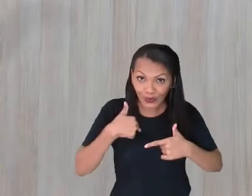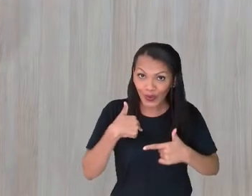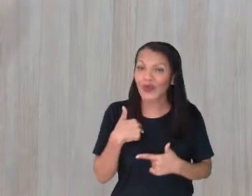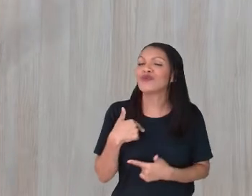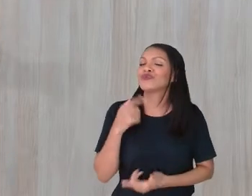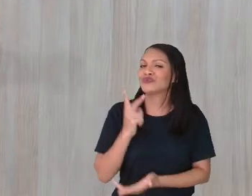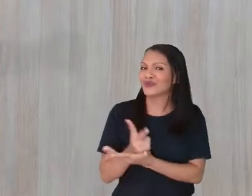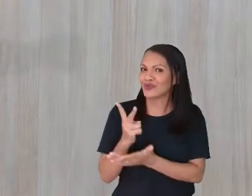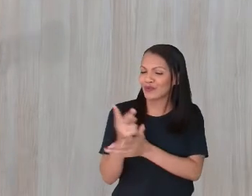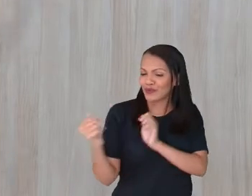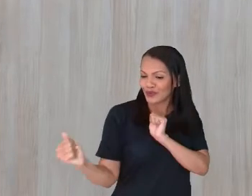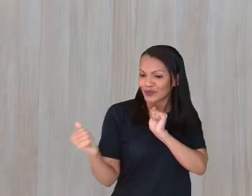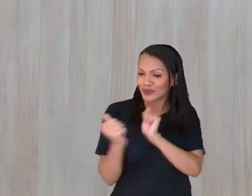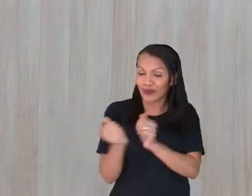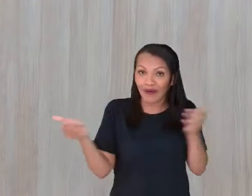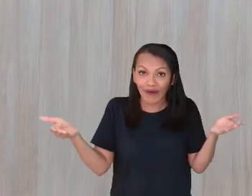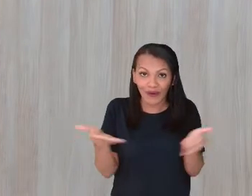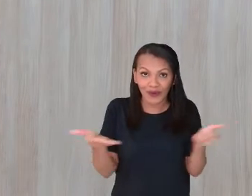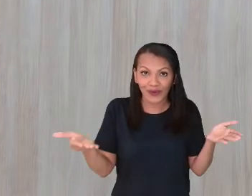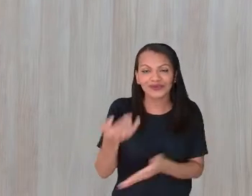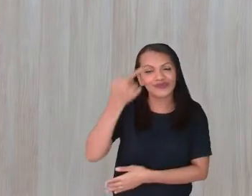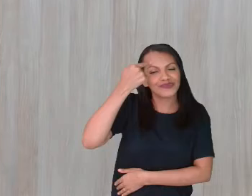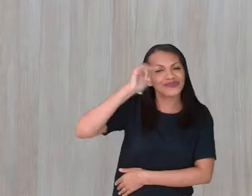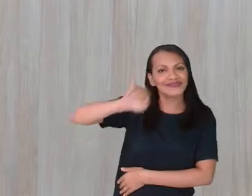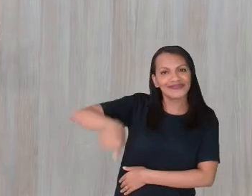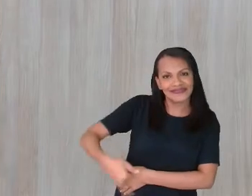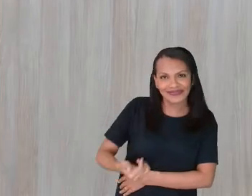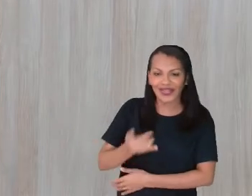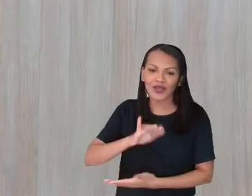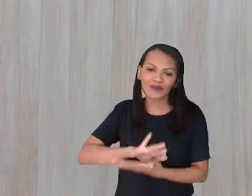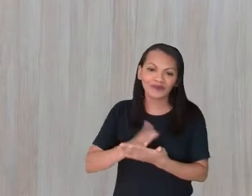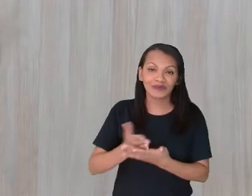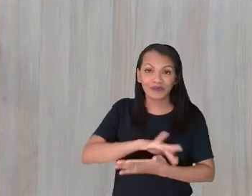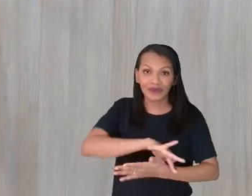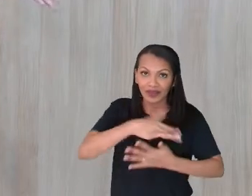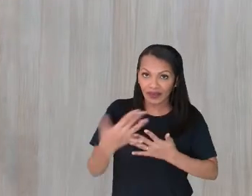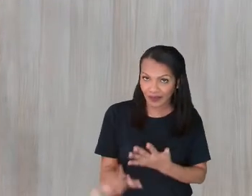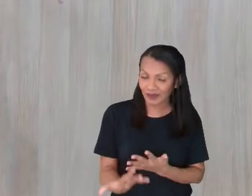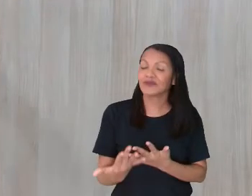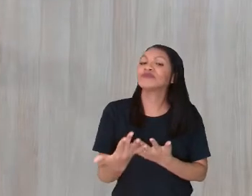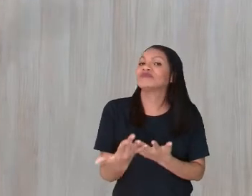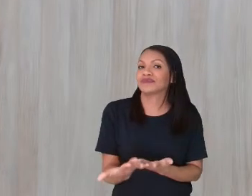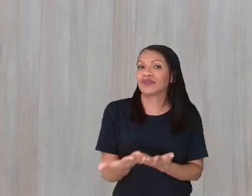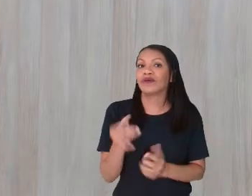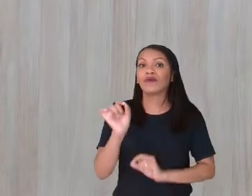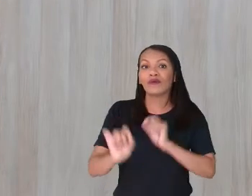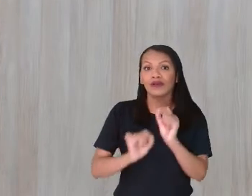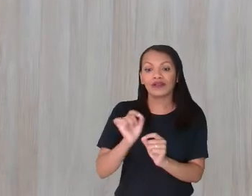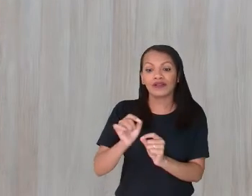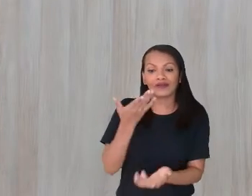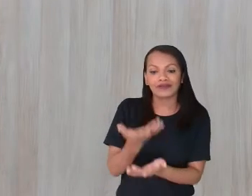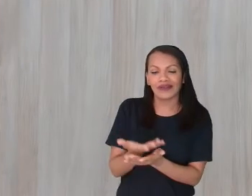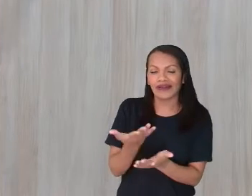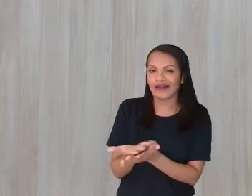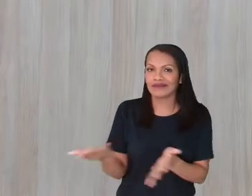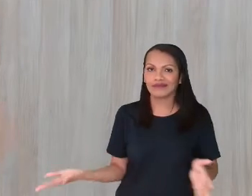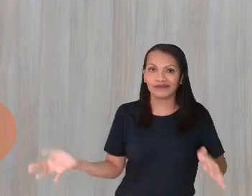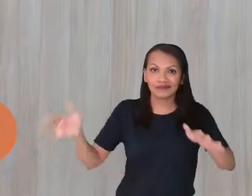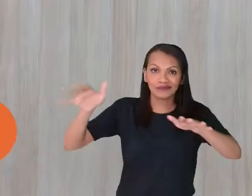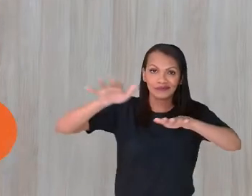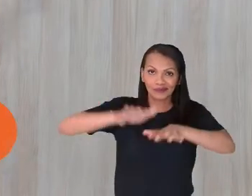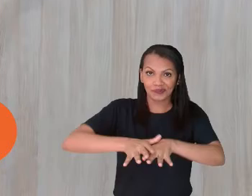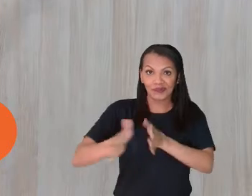sozinha. E hoje quem está comigo é Jéssica, que fará nossa tradução para Libras, o que torna nossas aulas muito